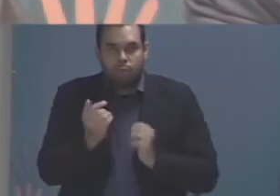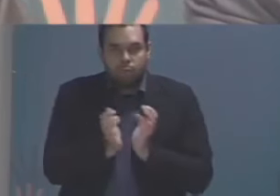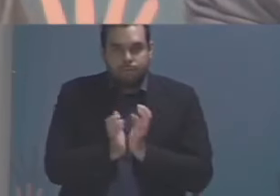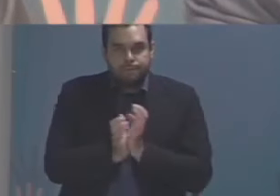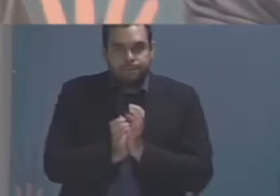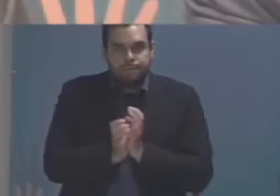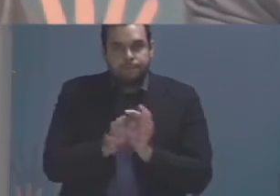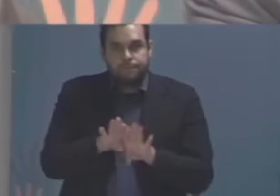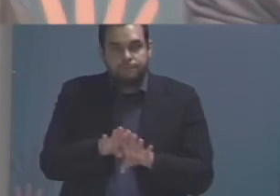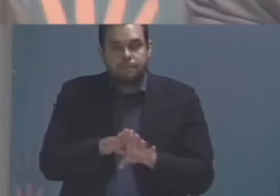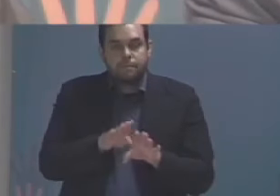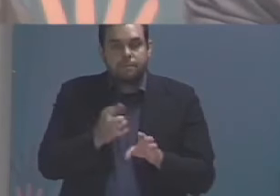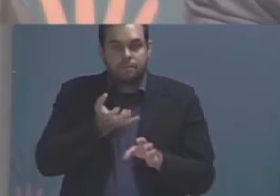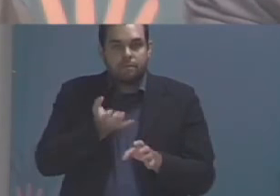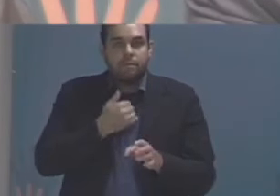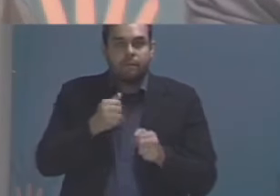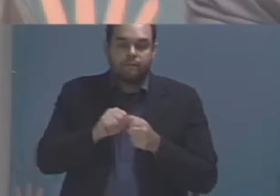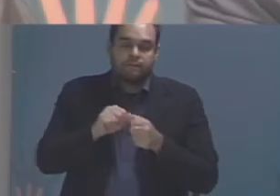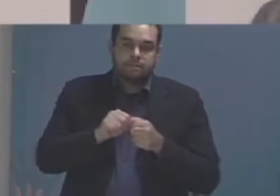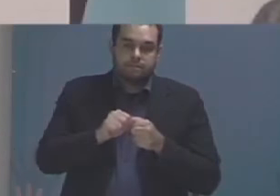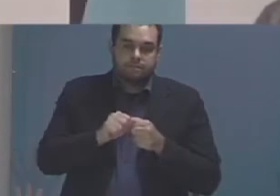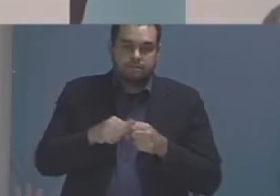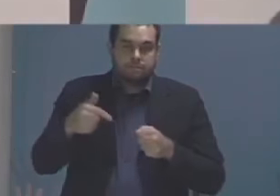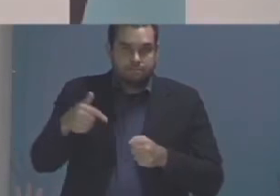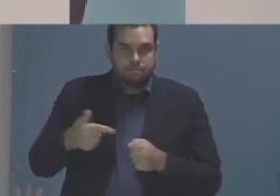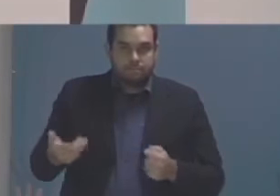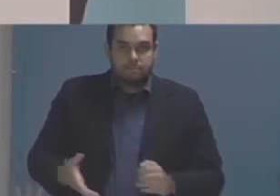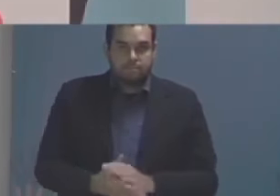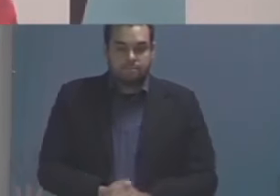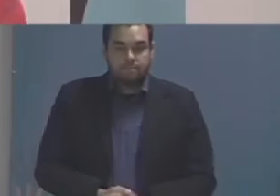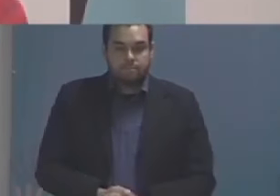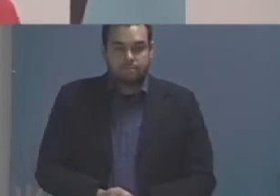no empoderamento dos trabalhadores dessa casa.